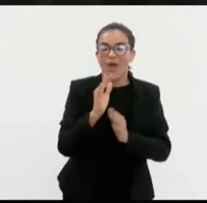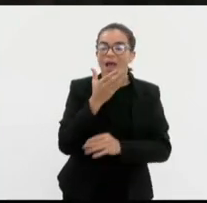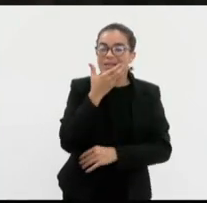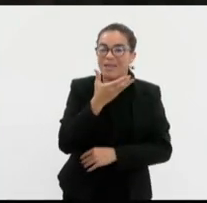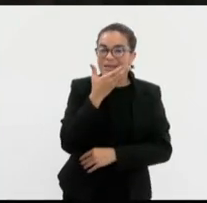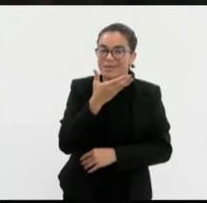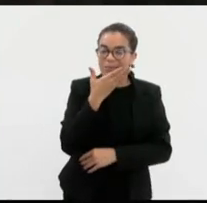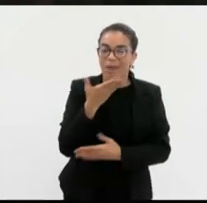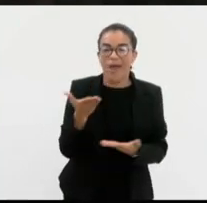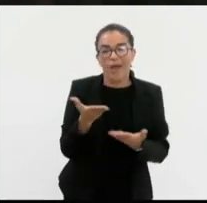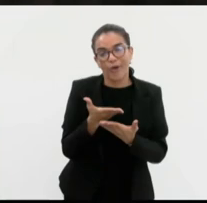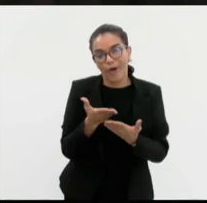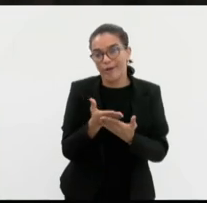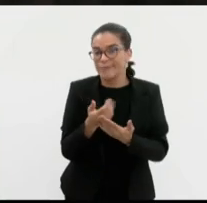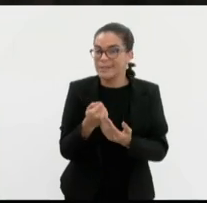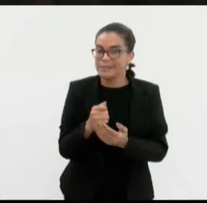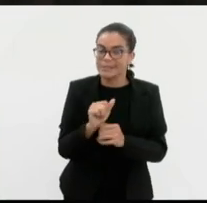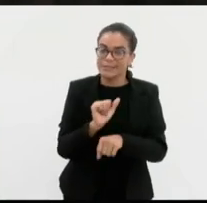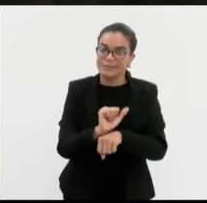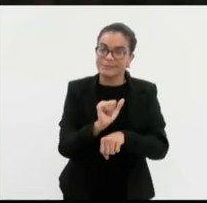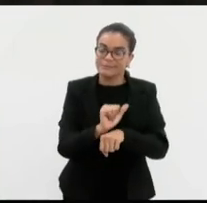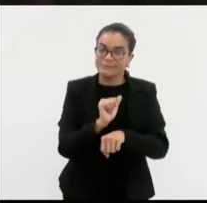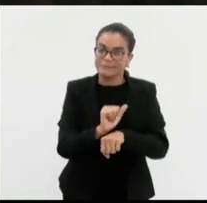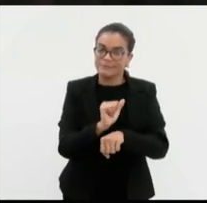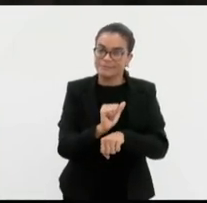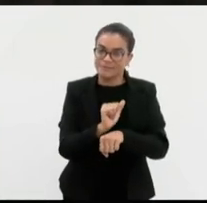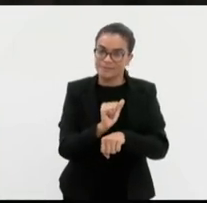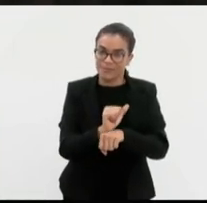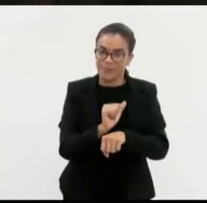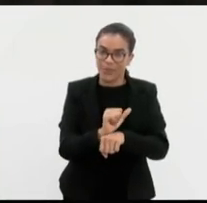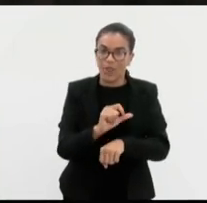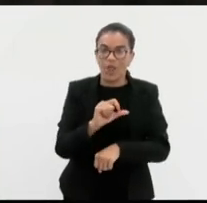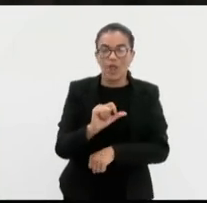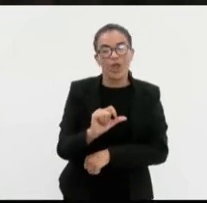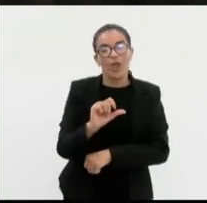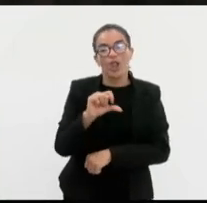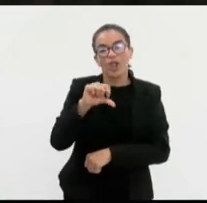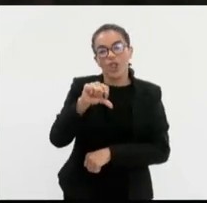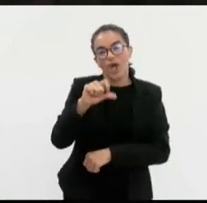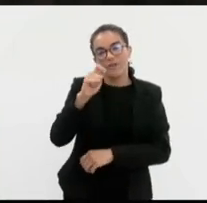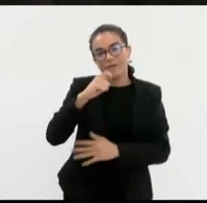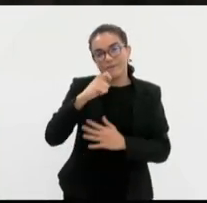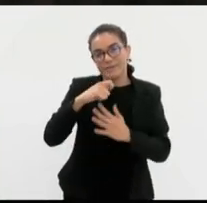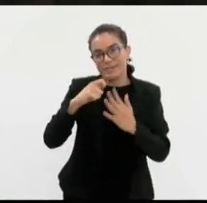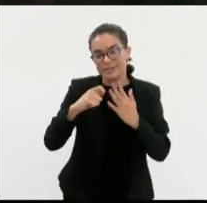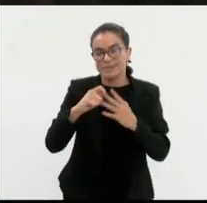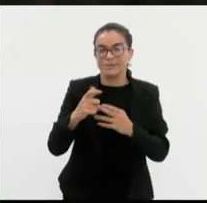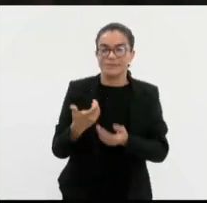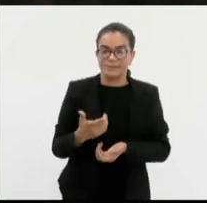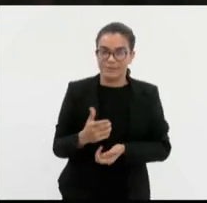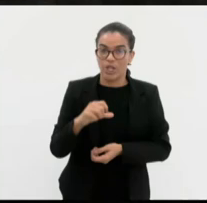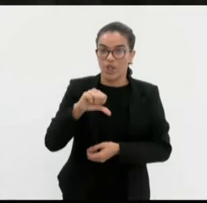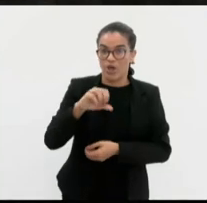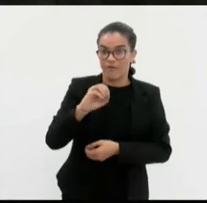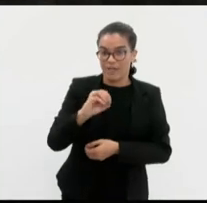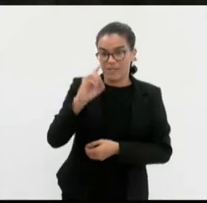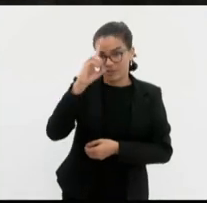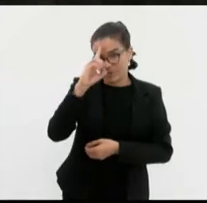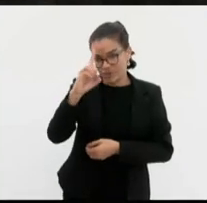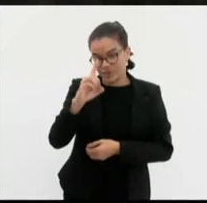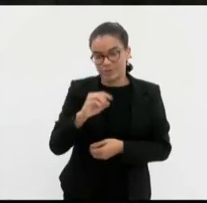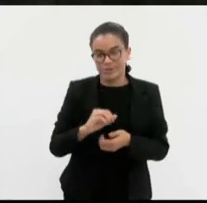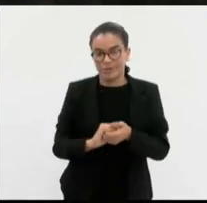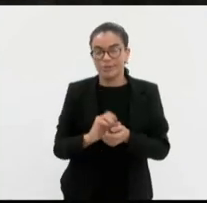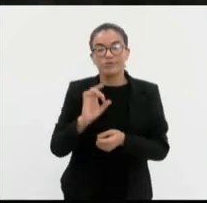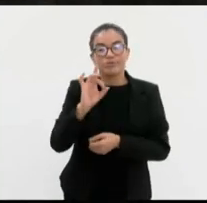eg do princípio nonagesimal um aumento de alíquota só